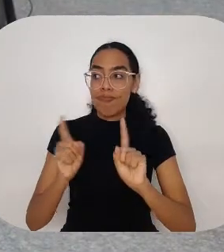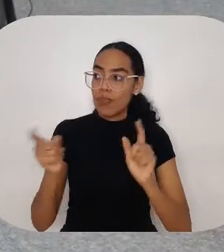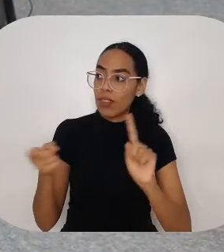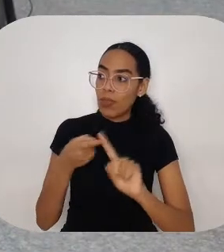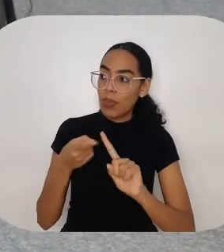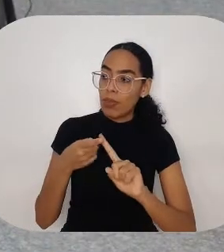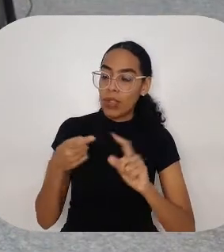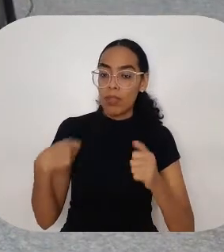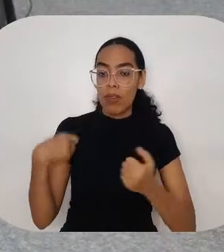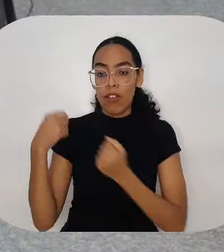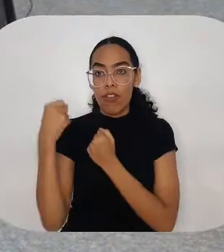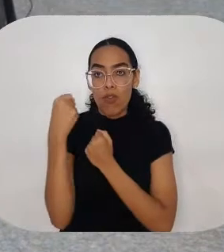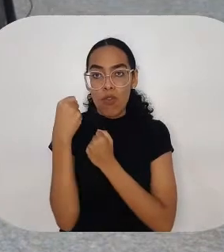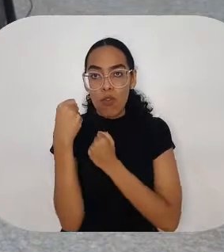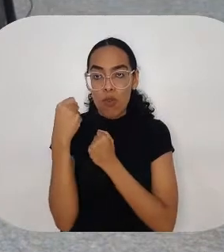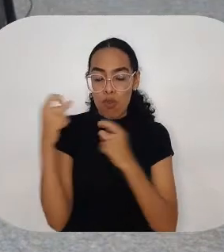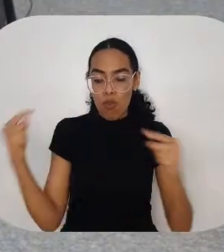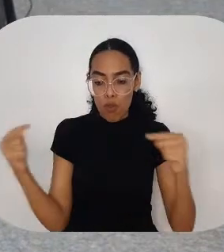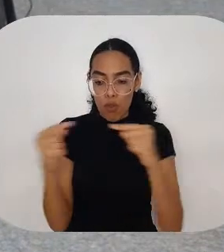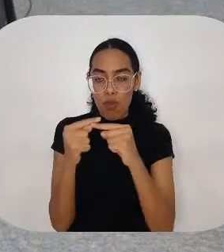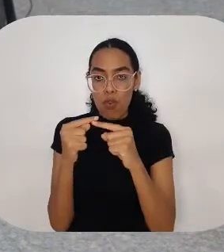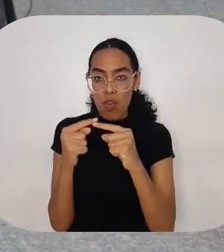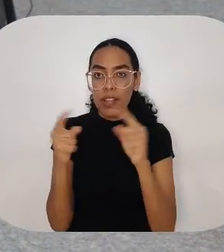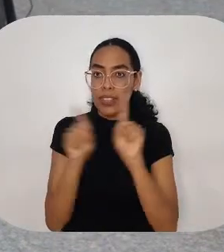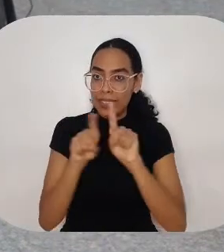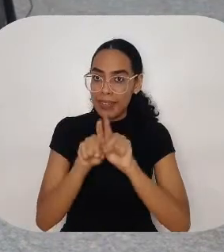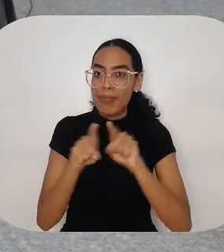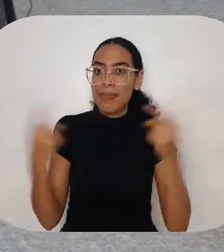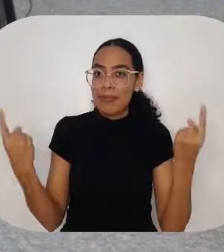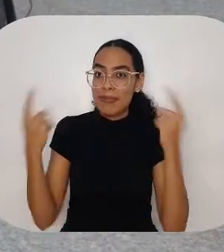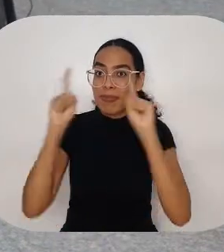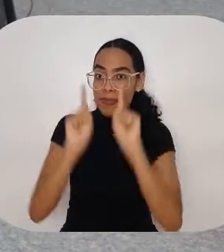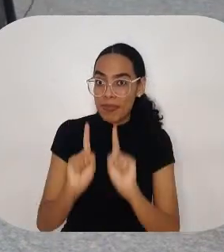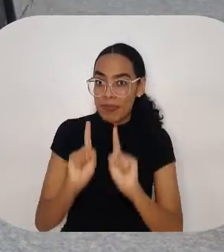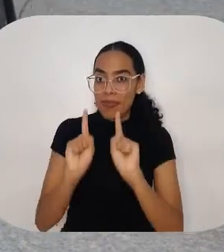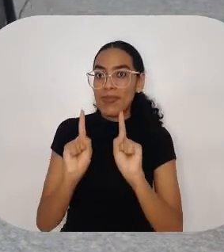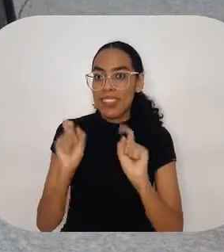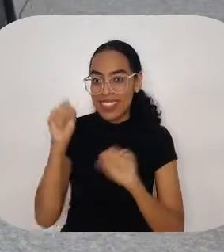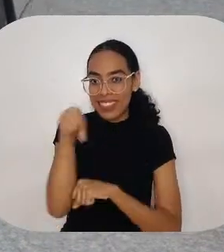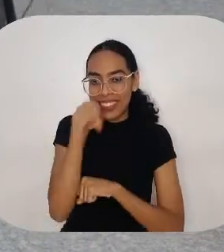forró. E também de quê? Do par. Do par.